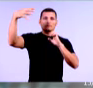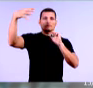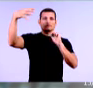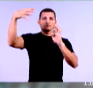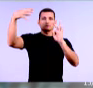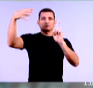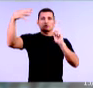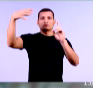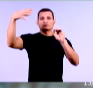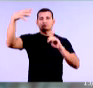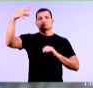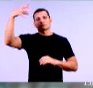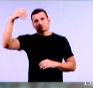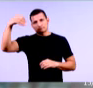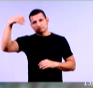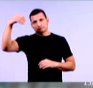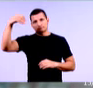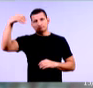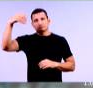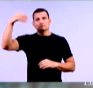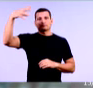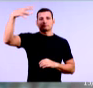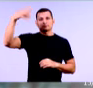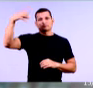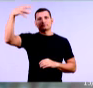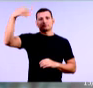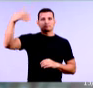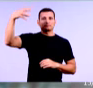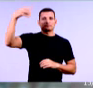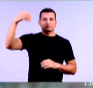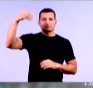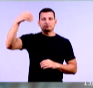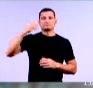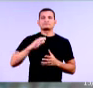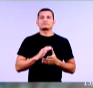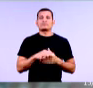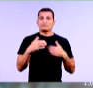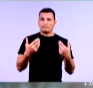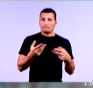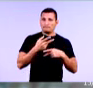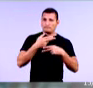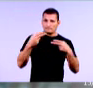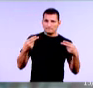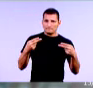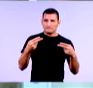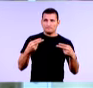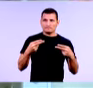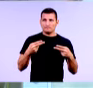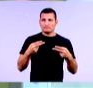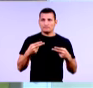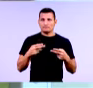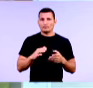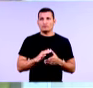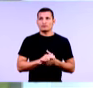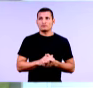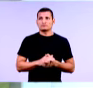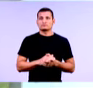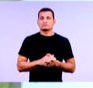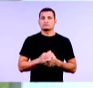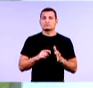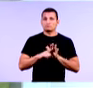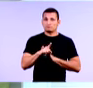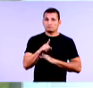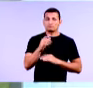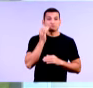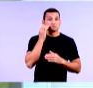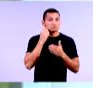está desligada, estado desligado. Então, gente, o objeto, a grande pergunta, a gente vai tentar responder agora,